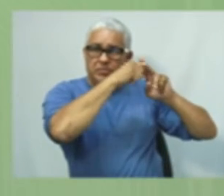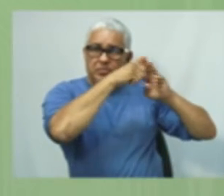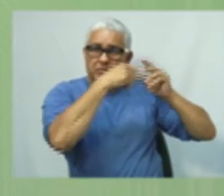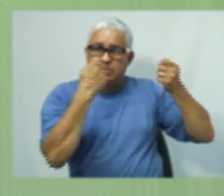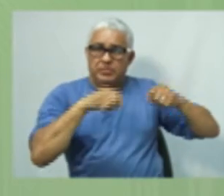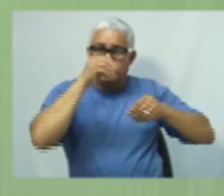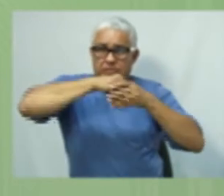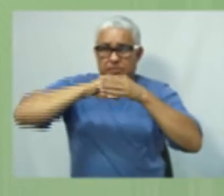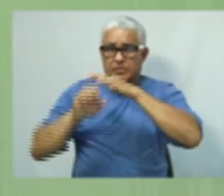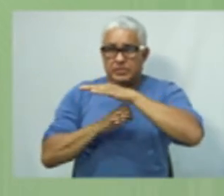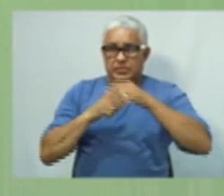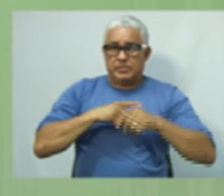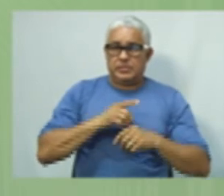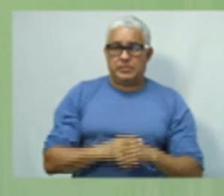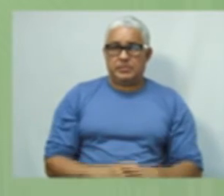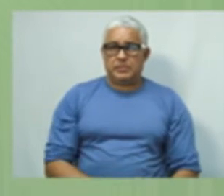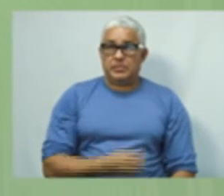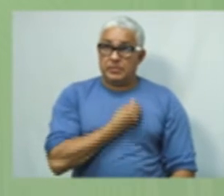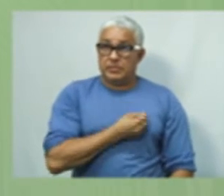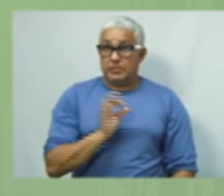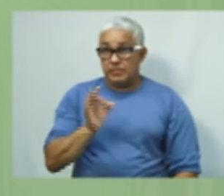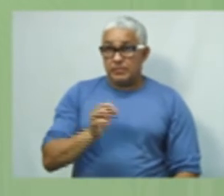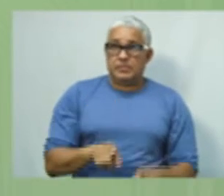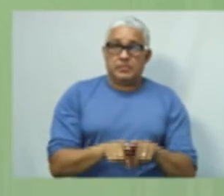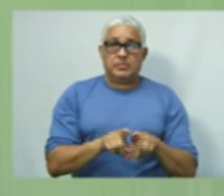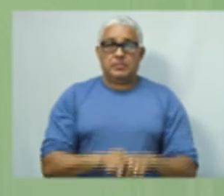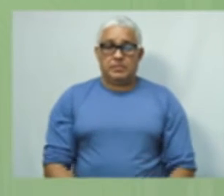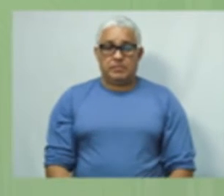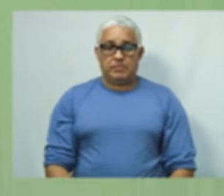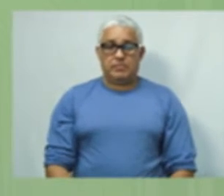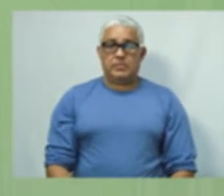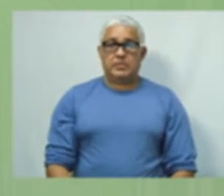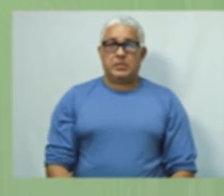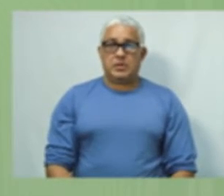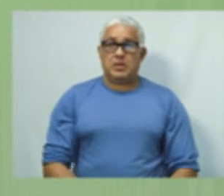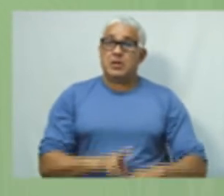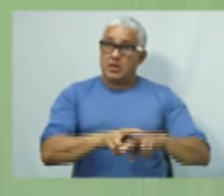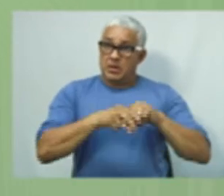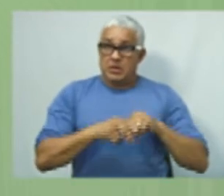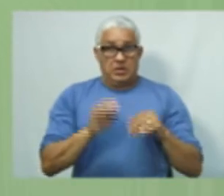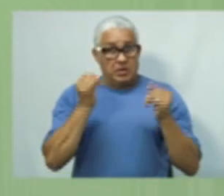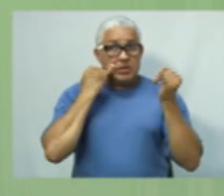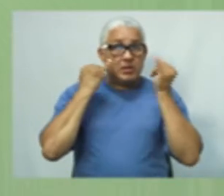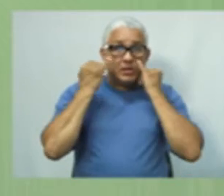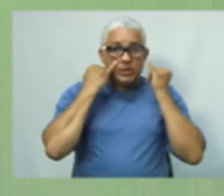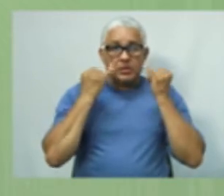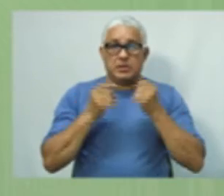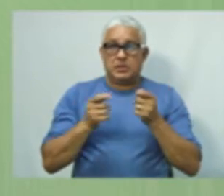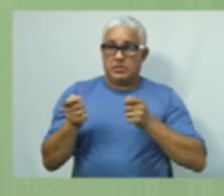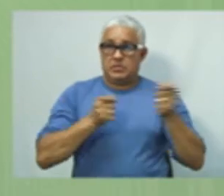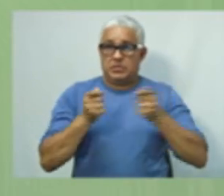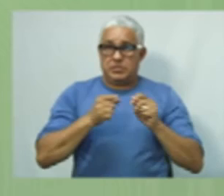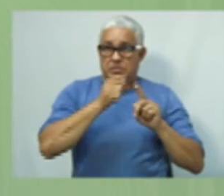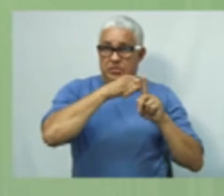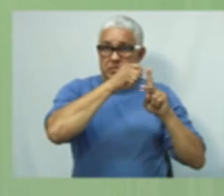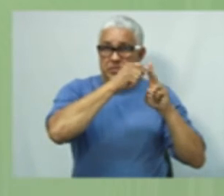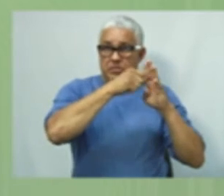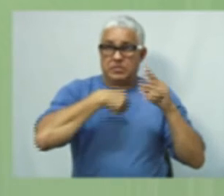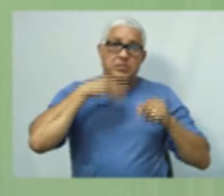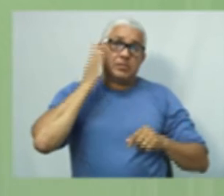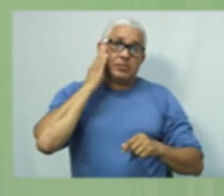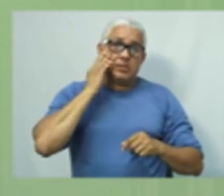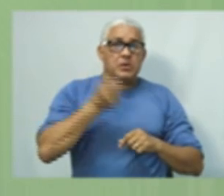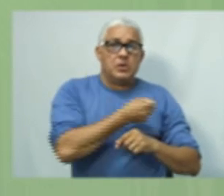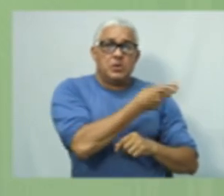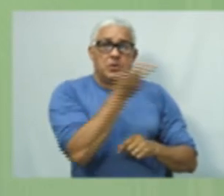ter dentro da empresa, certo? E por meio dessa informação do controle mensal, eu sei quanto eu